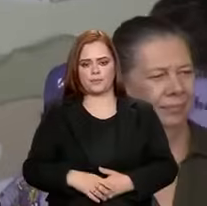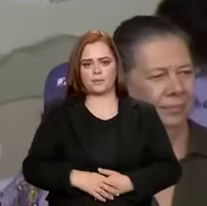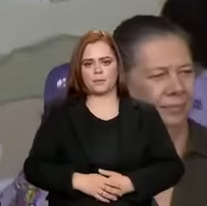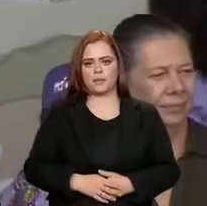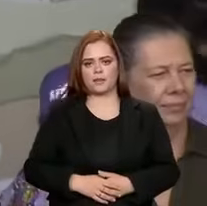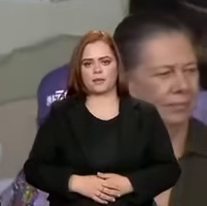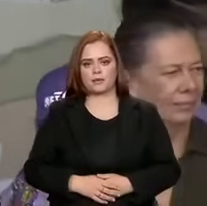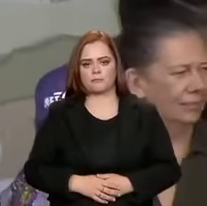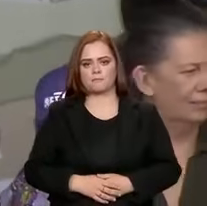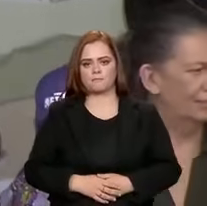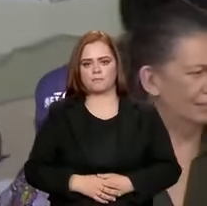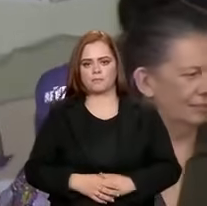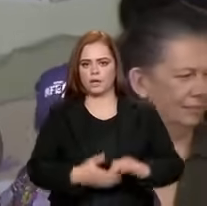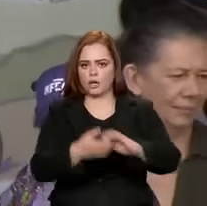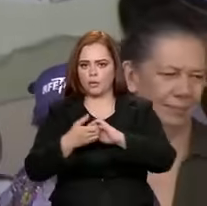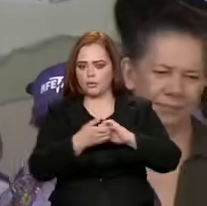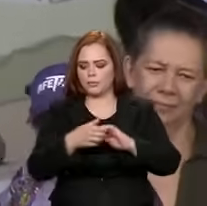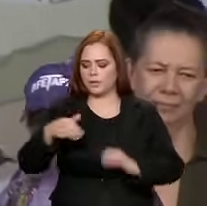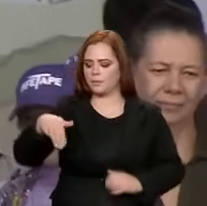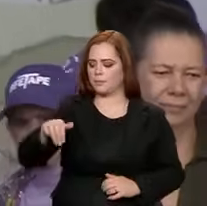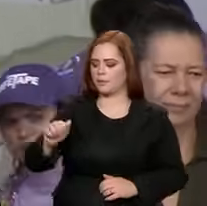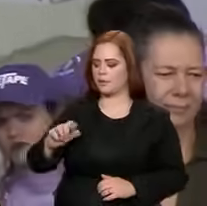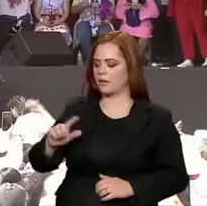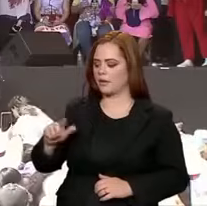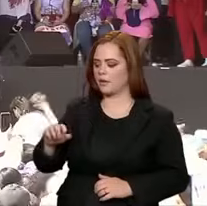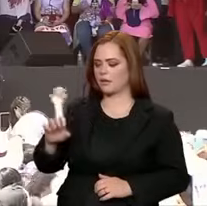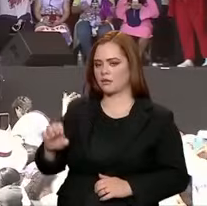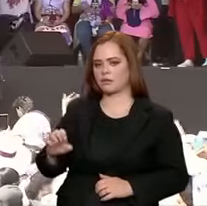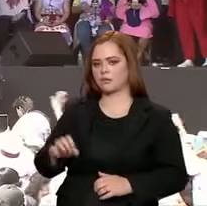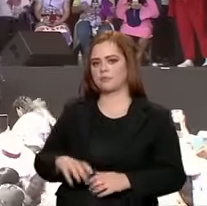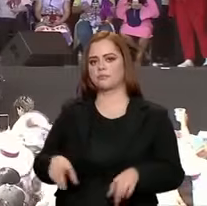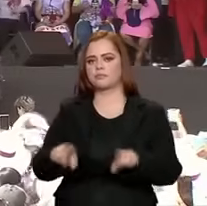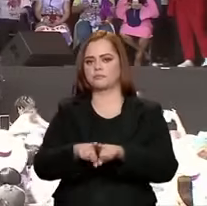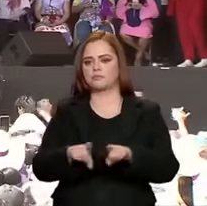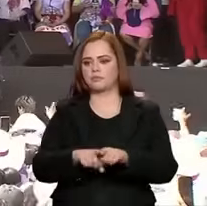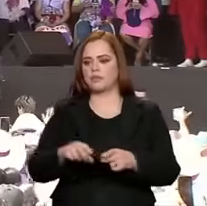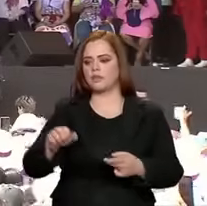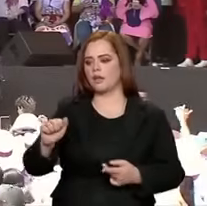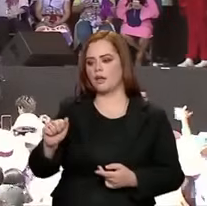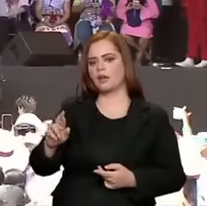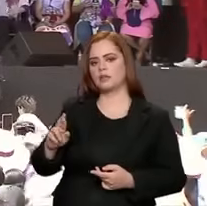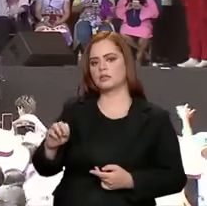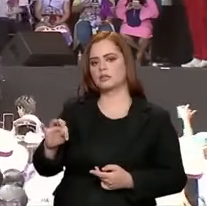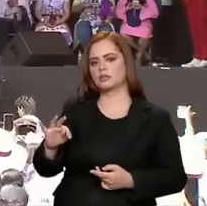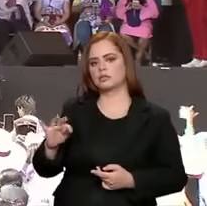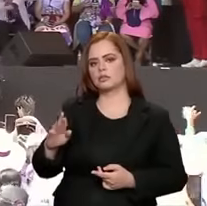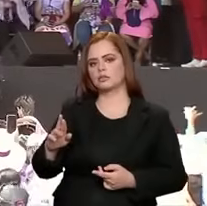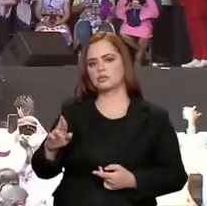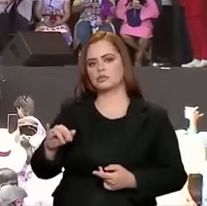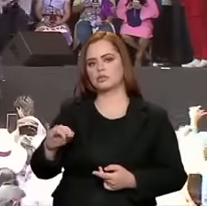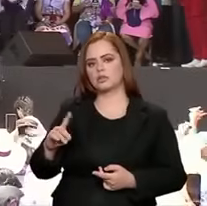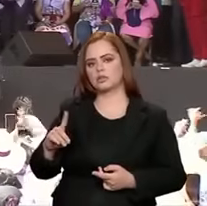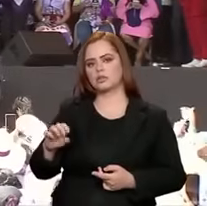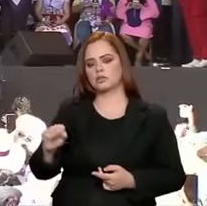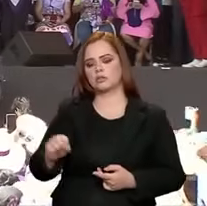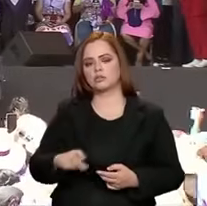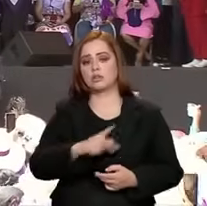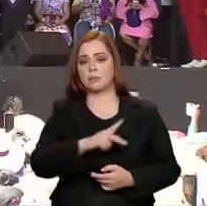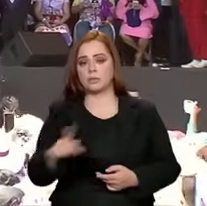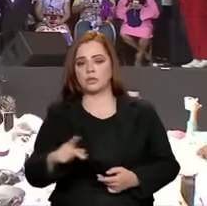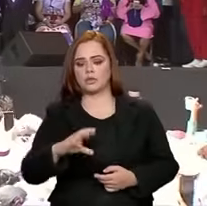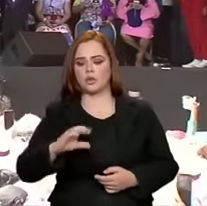Morais te cumprimento cumprimento também o Aristides presidente da contag